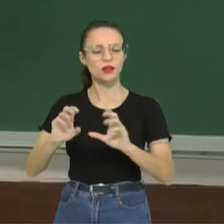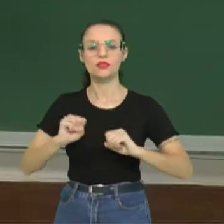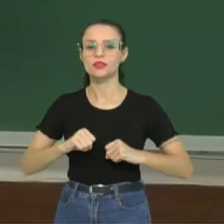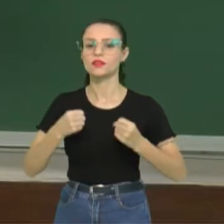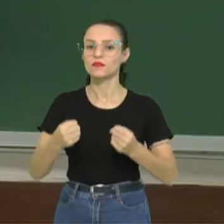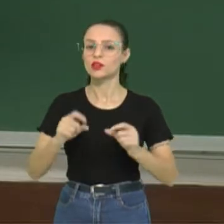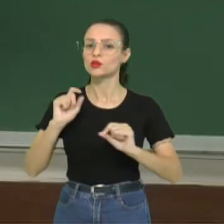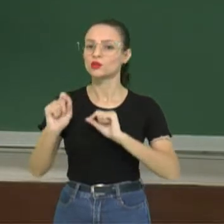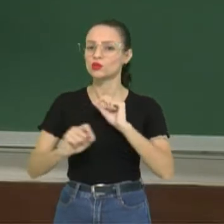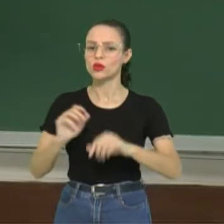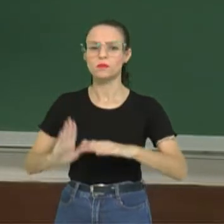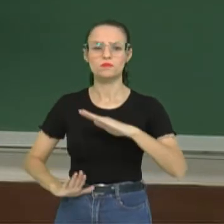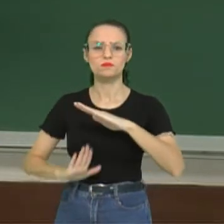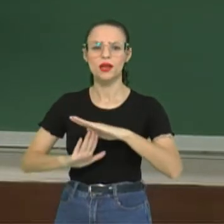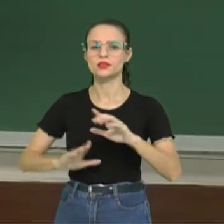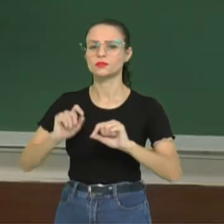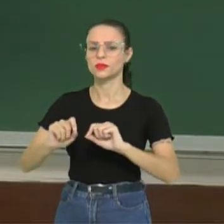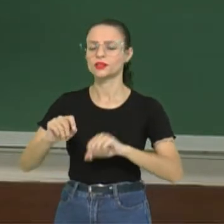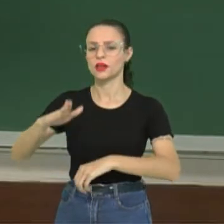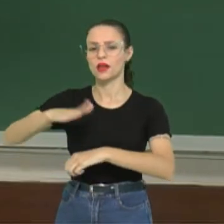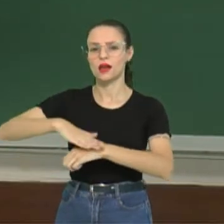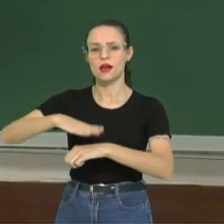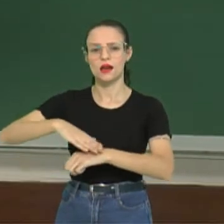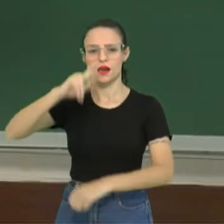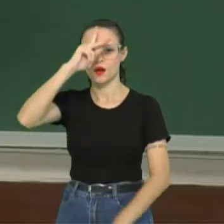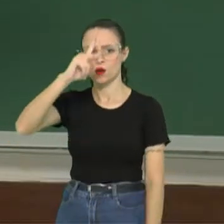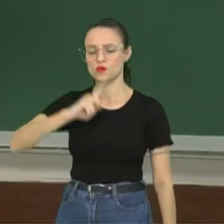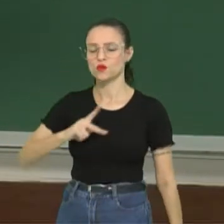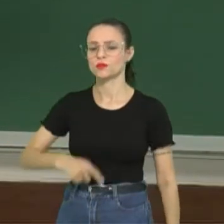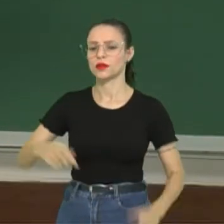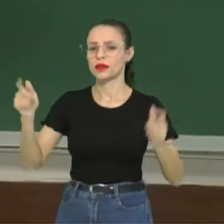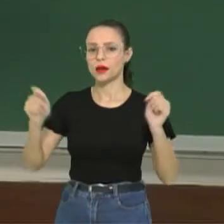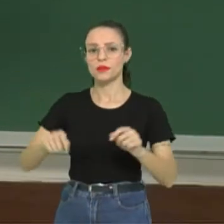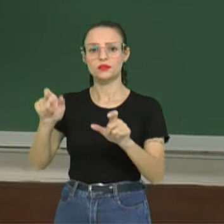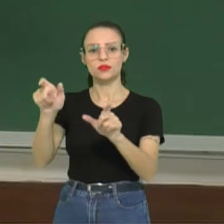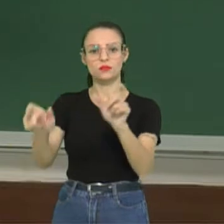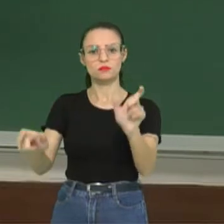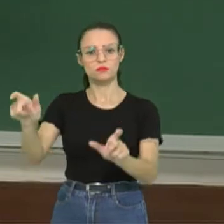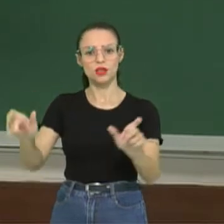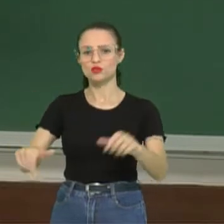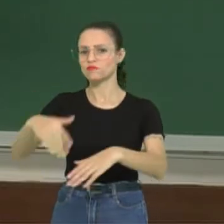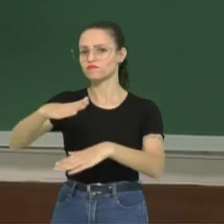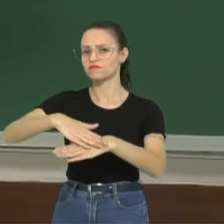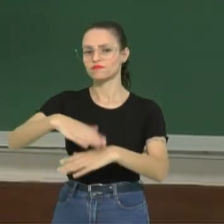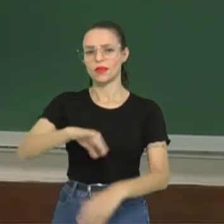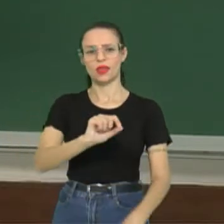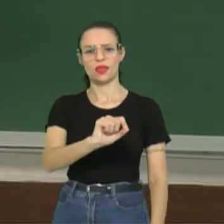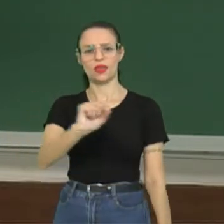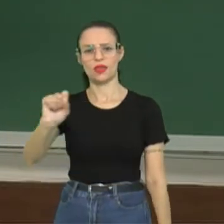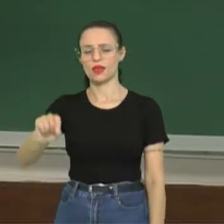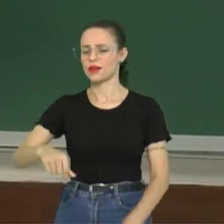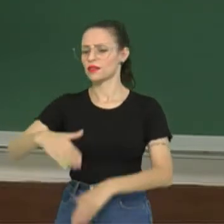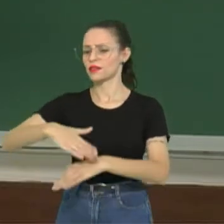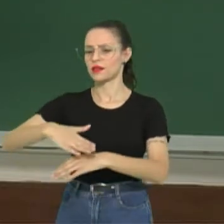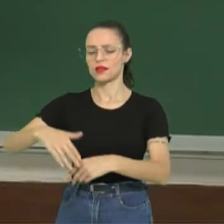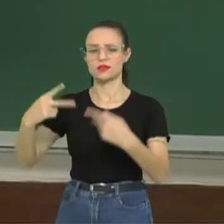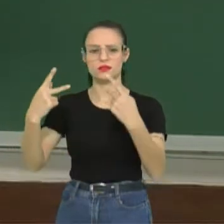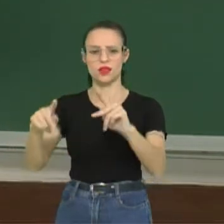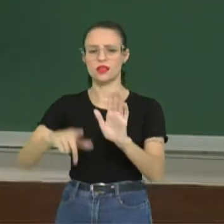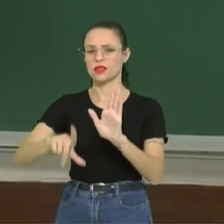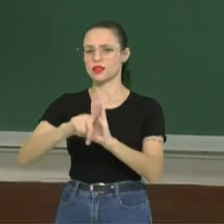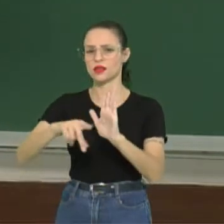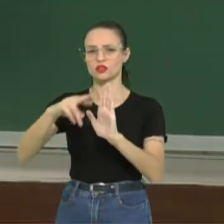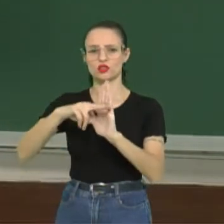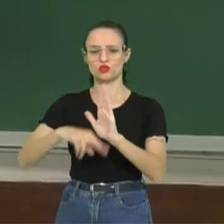Justamente a maximização da Autonomia a capacidade do sujeito se dá as suas próprias regras das suas próprias